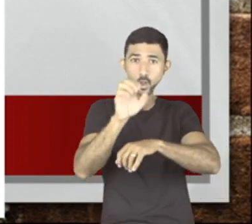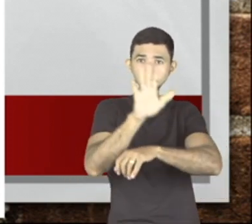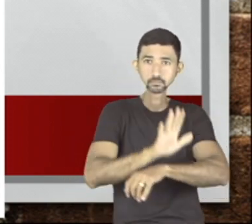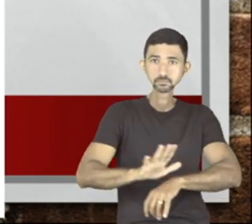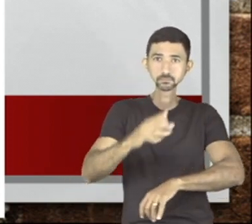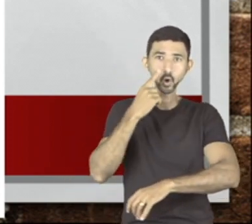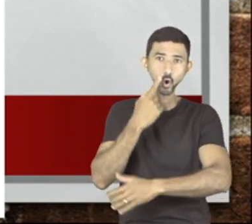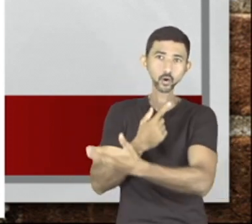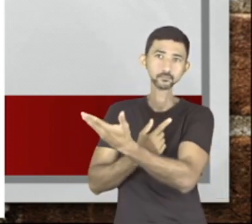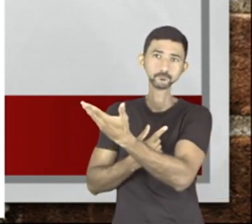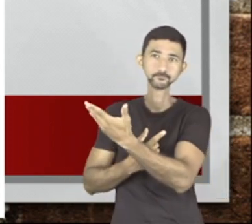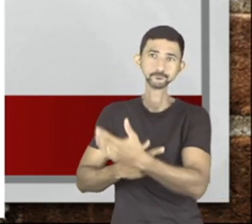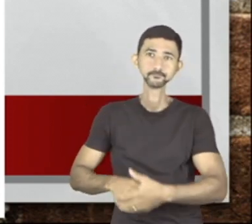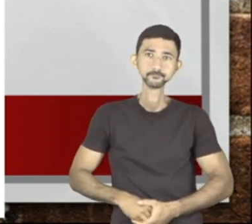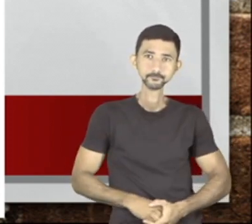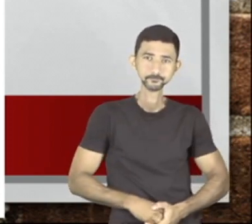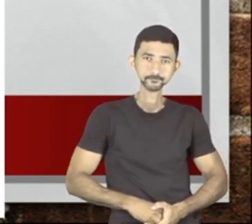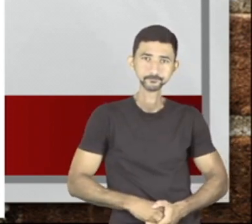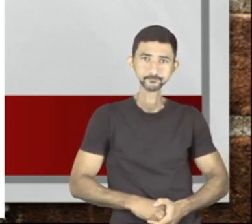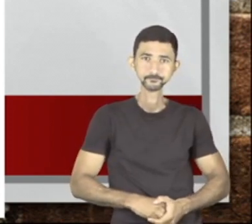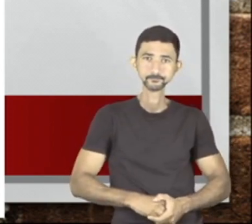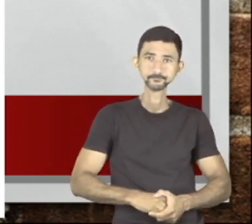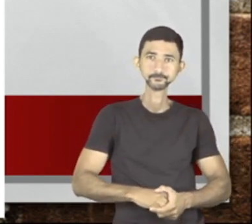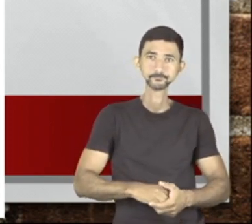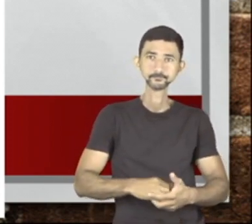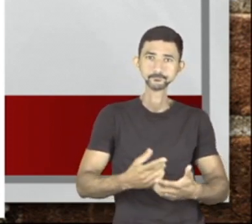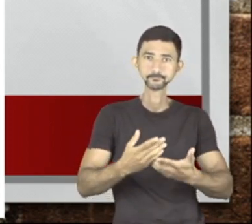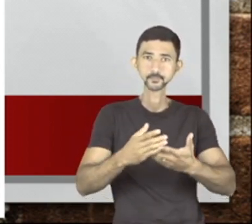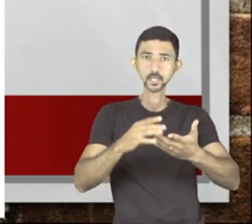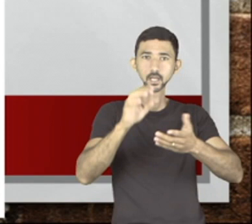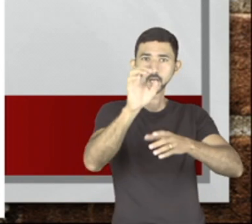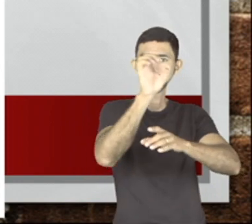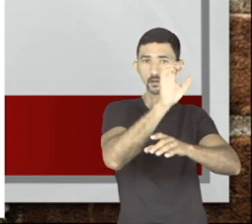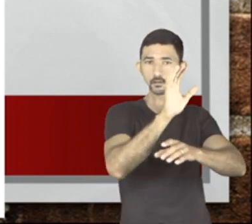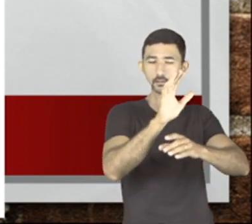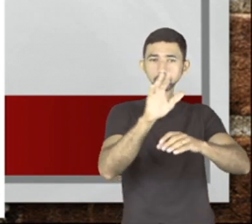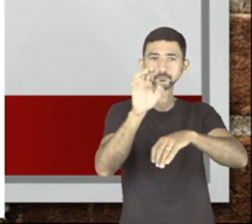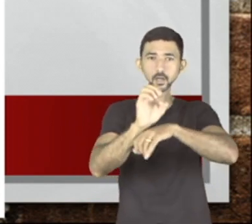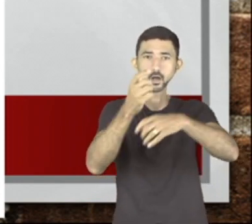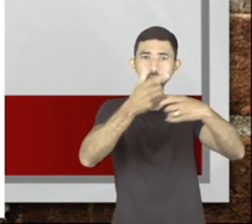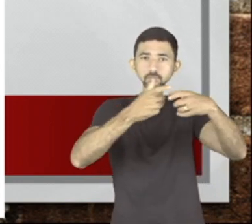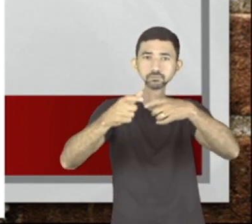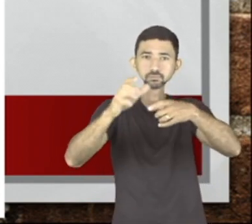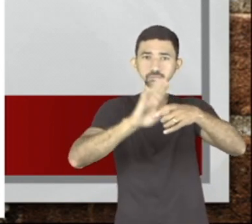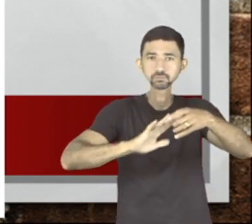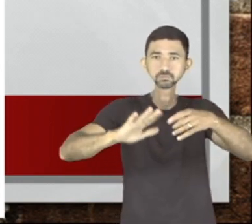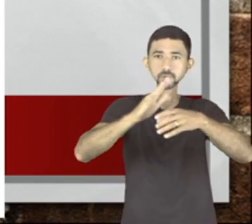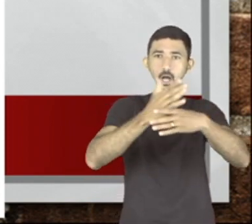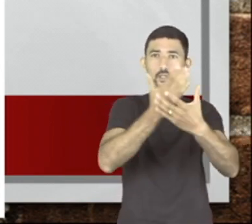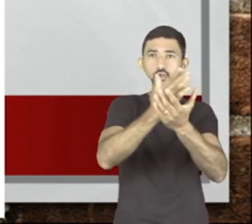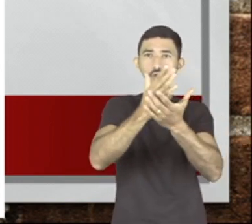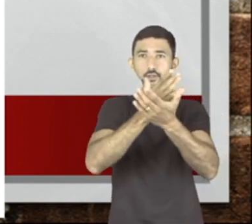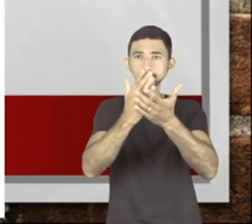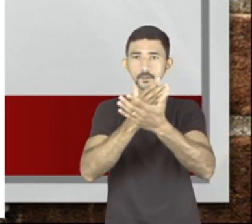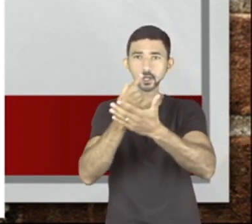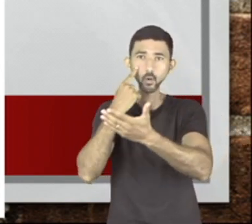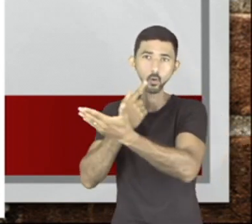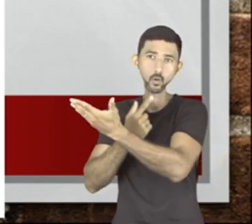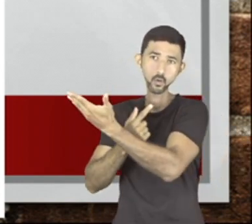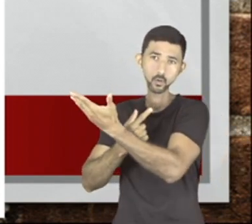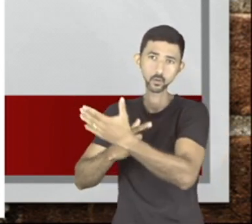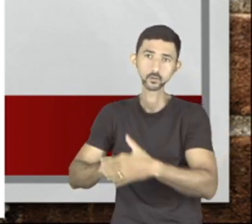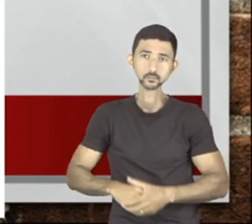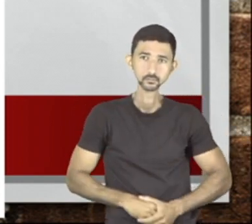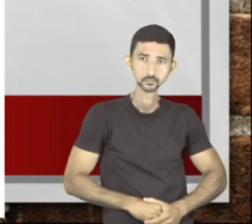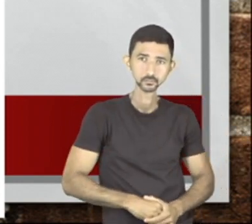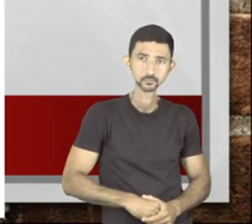eram do Baixo Amazonas, lá, em verde do Sudeste Paraense, em vermelho